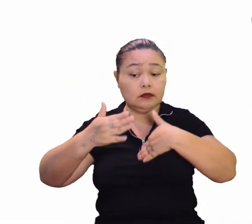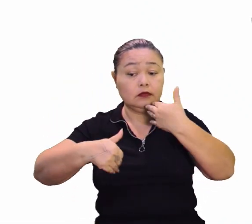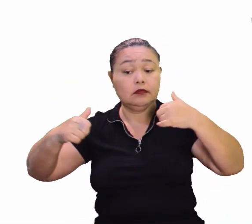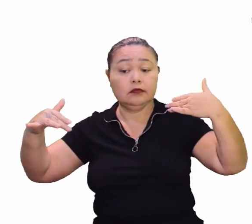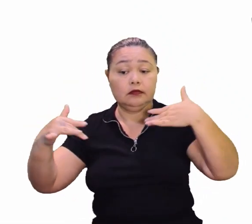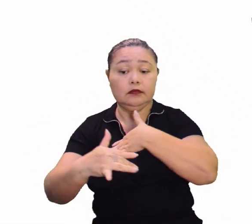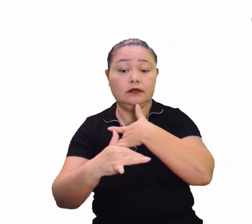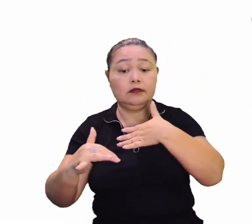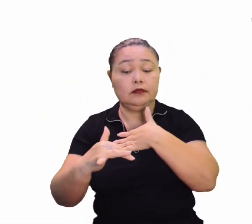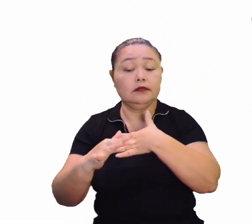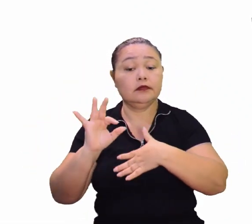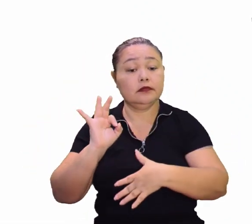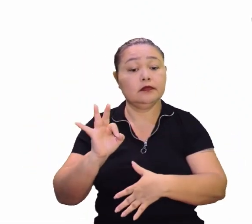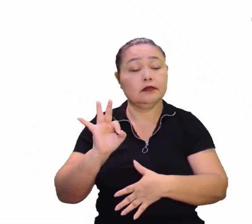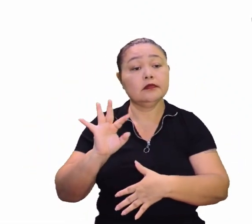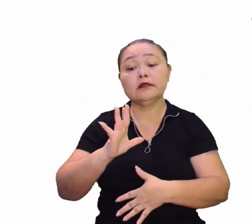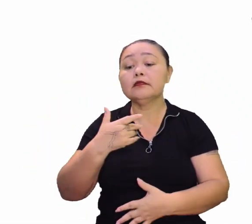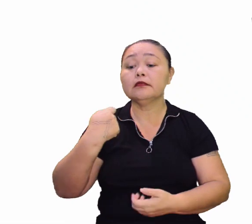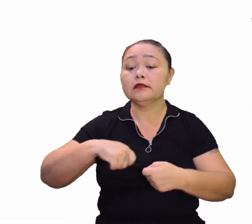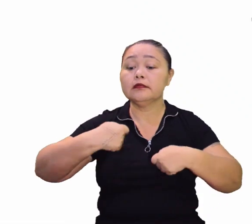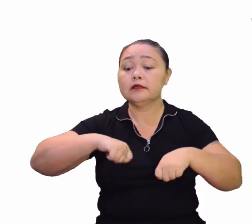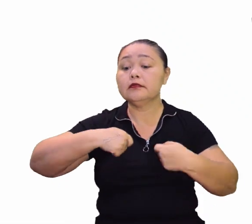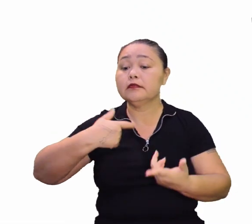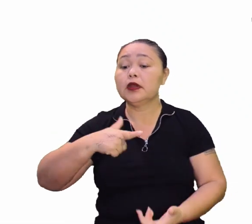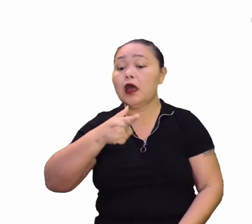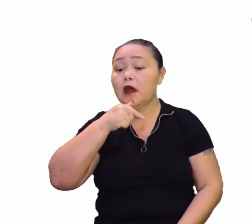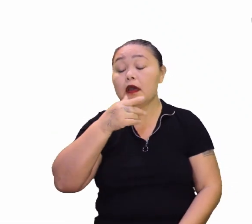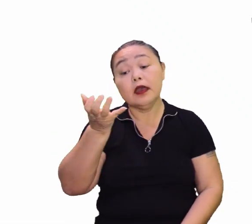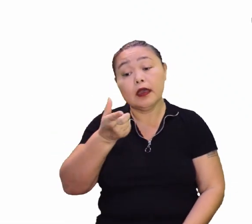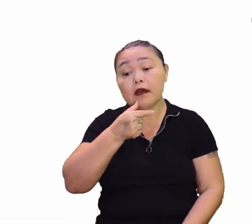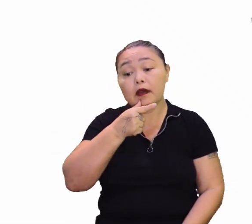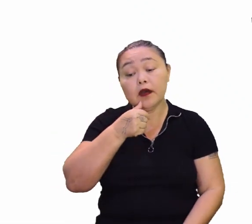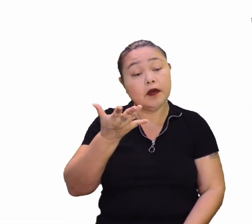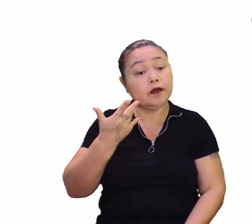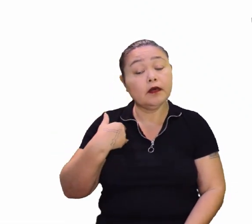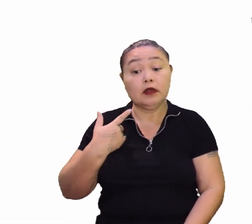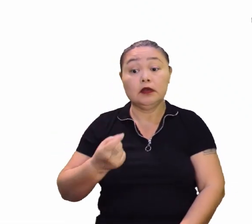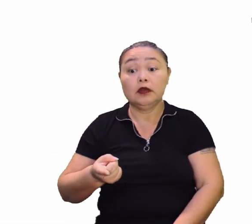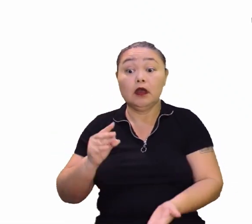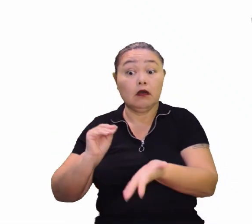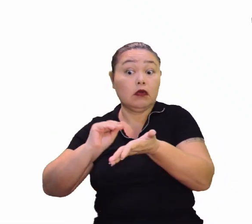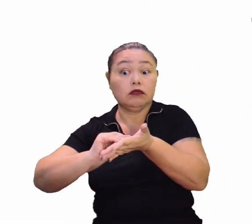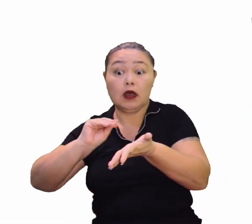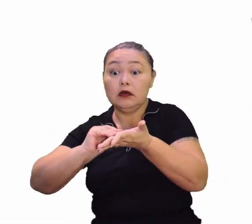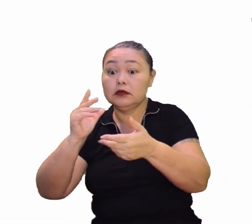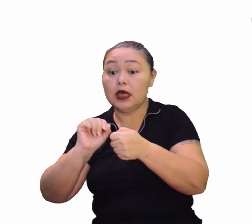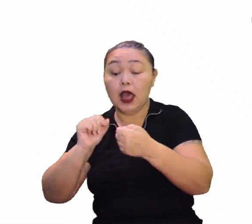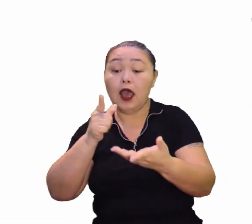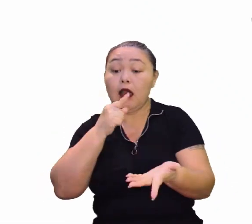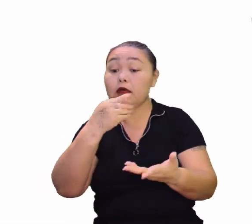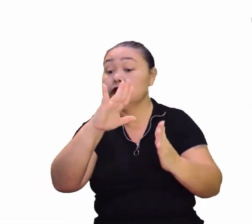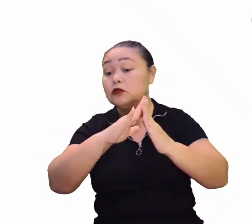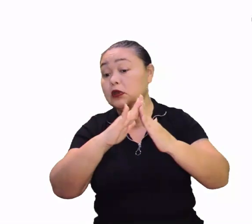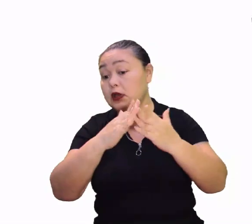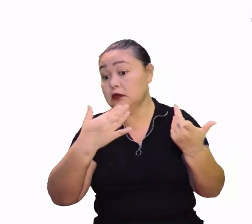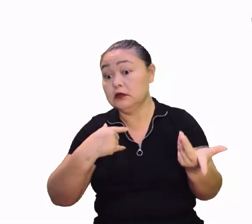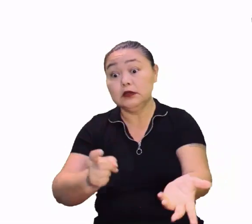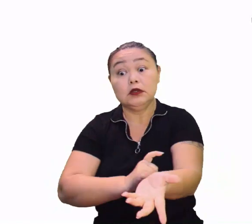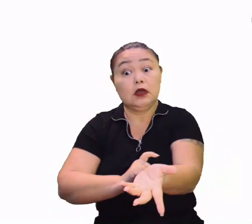processo de urbanização. Exatamente. Todo mundo precisa de água e quer água. Com certeza. que não fique irritado se faltar água na sua casa? Exatamente.